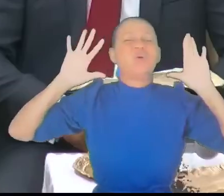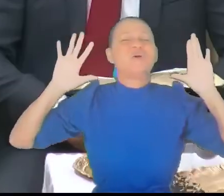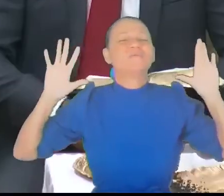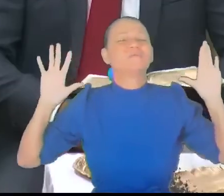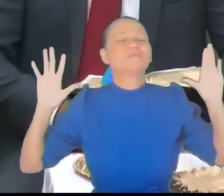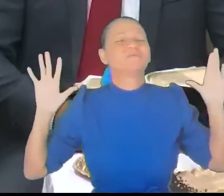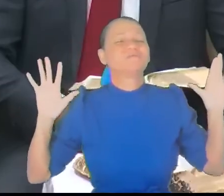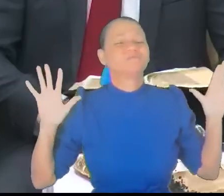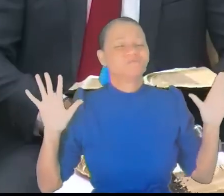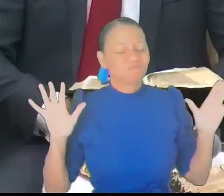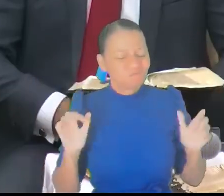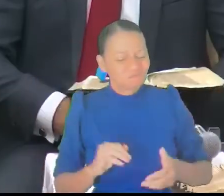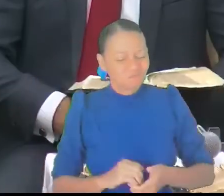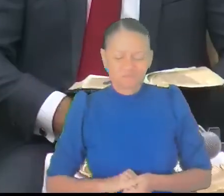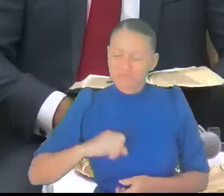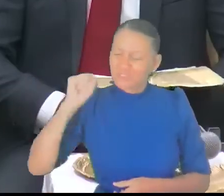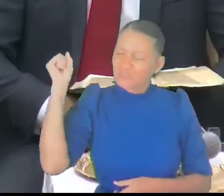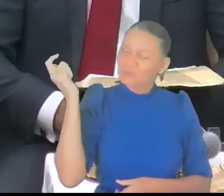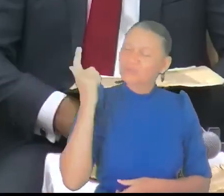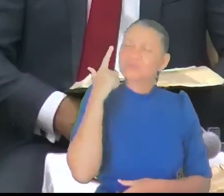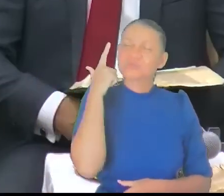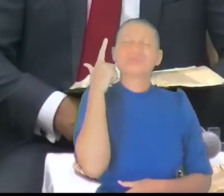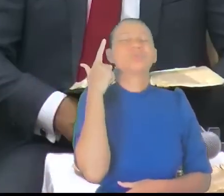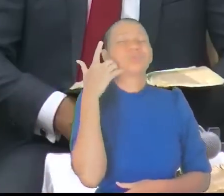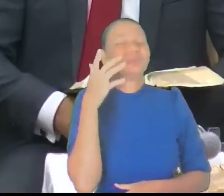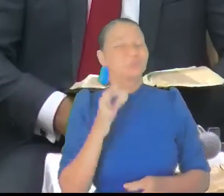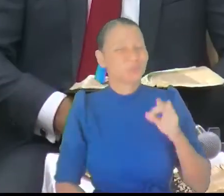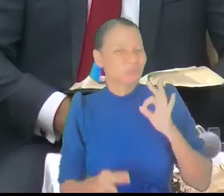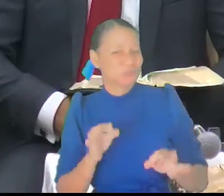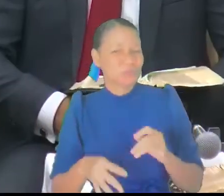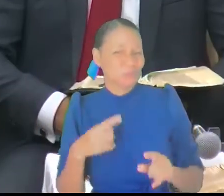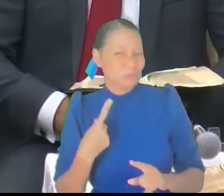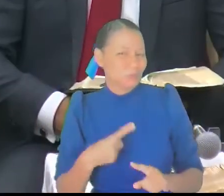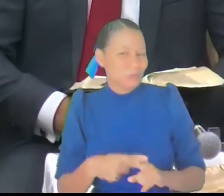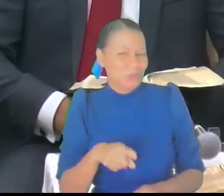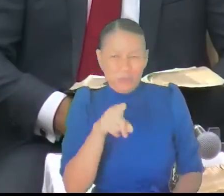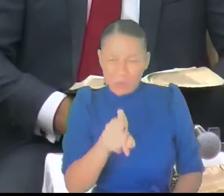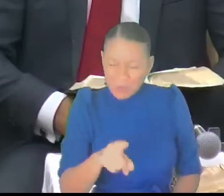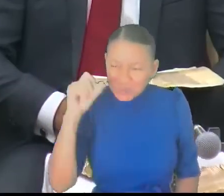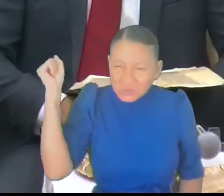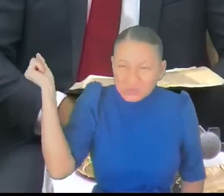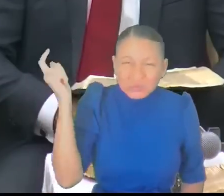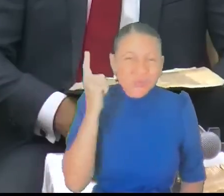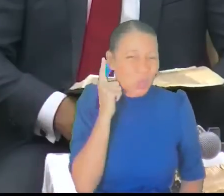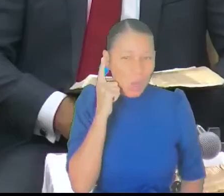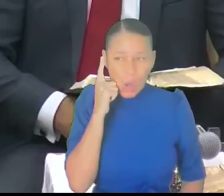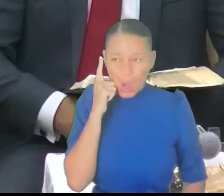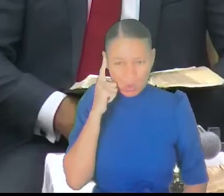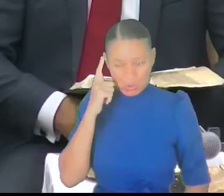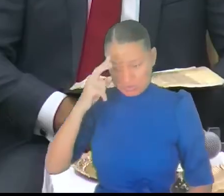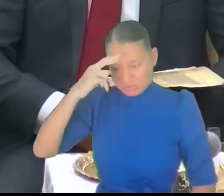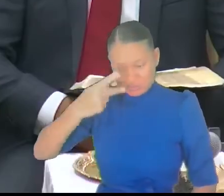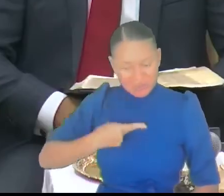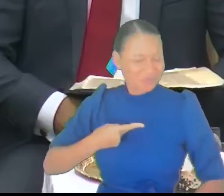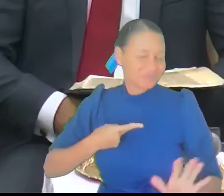do sol da justiça. Porque você não é sol, você é lua.